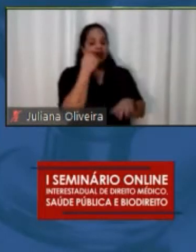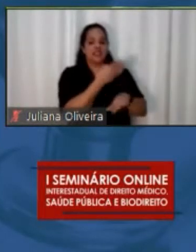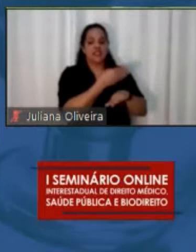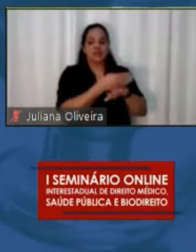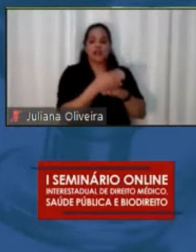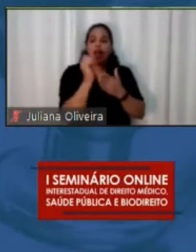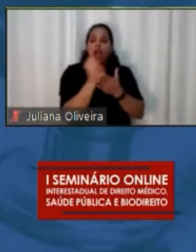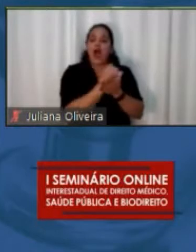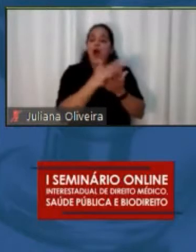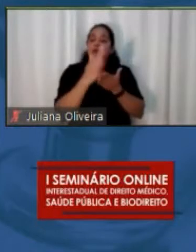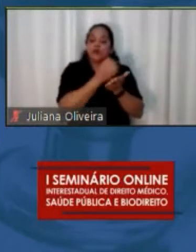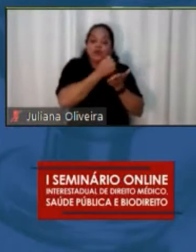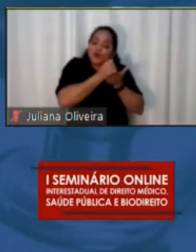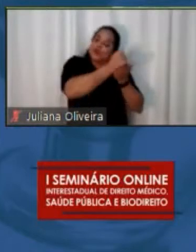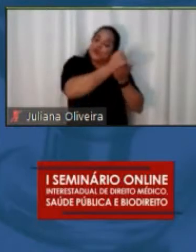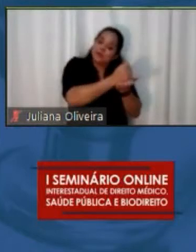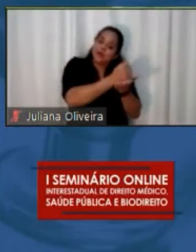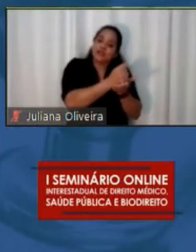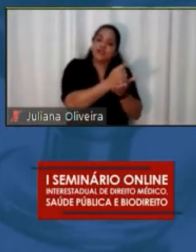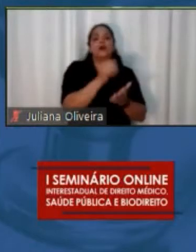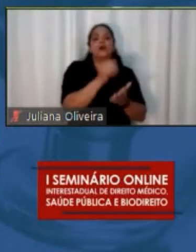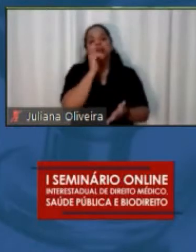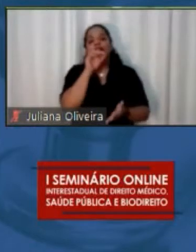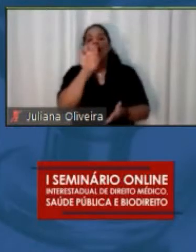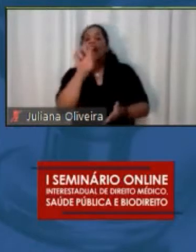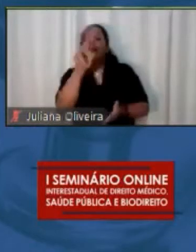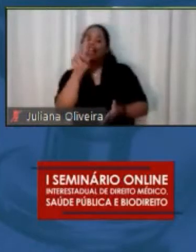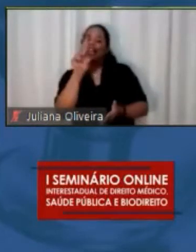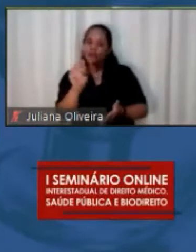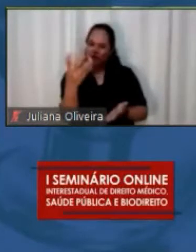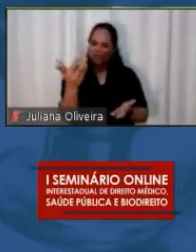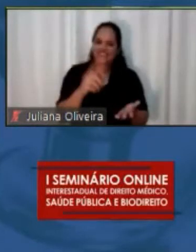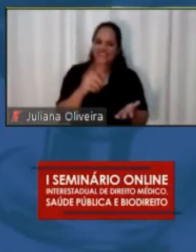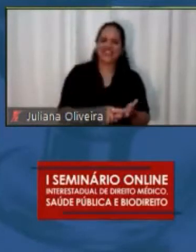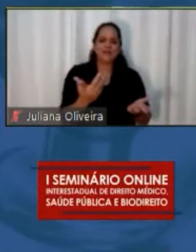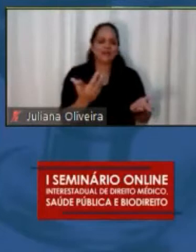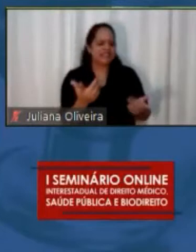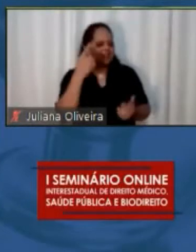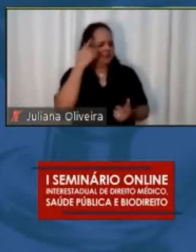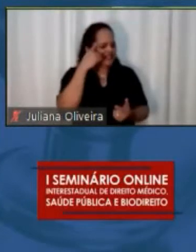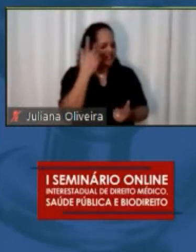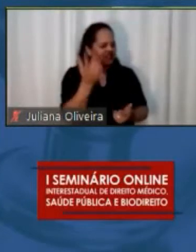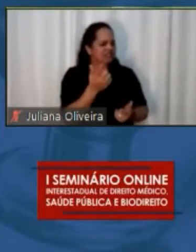a eritropoese possa se dar sem a necessidade de lançar mão de transfusão de sangue.